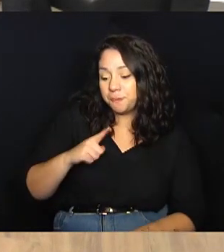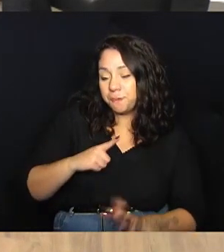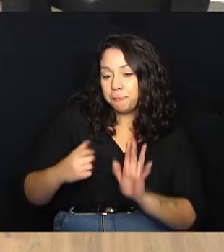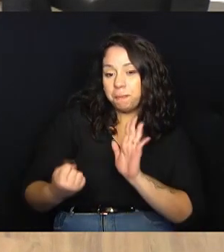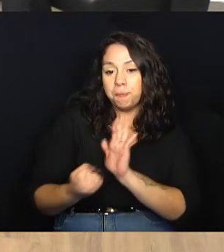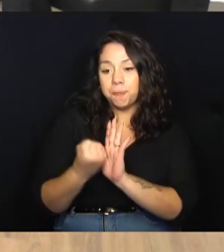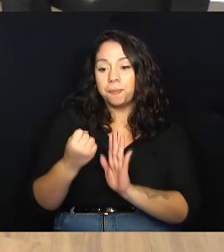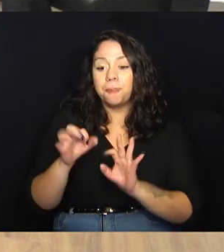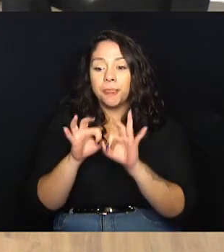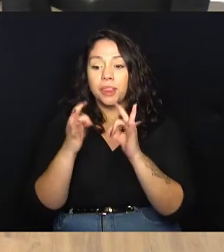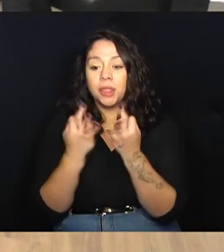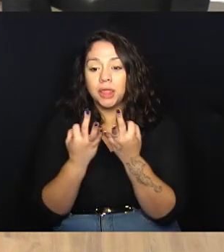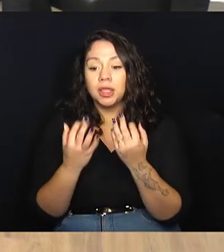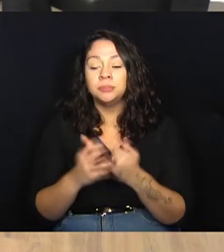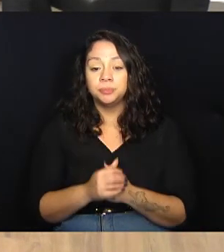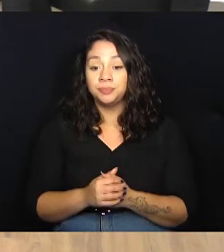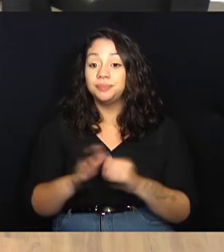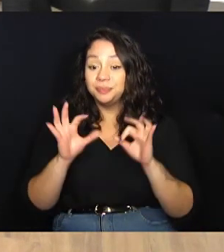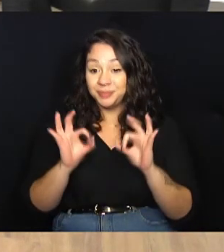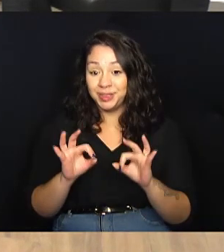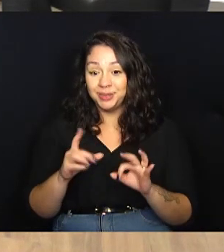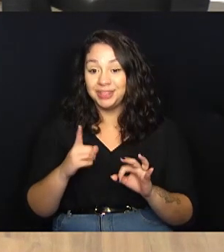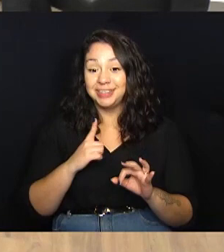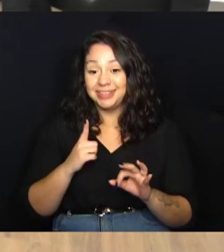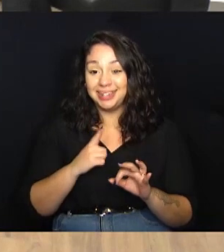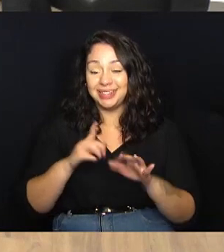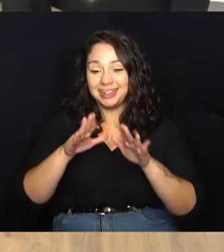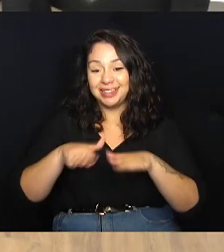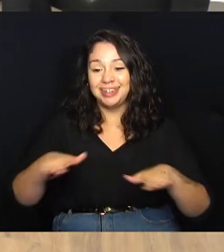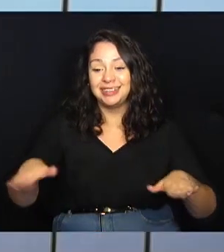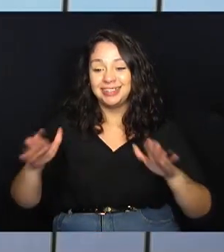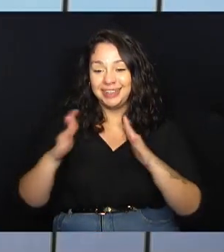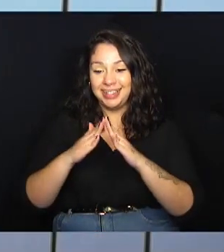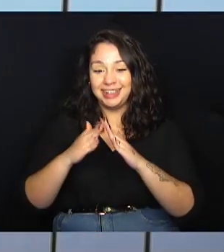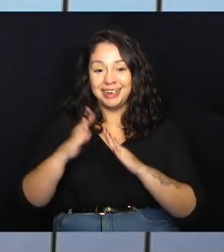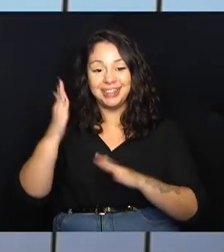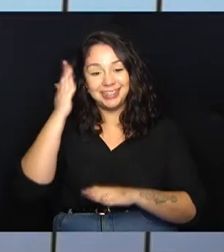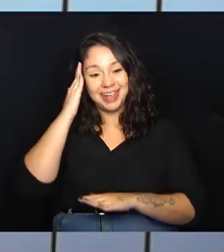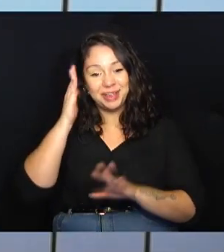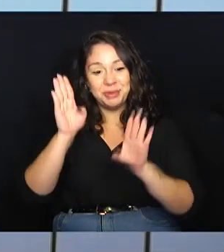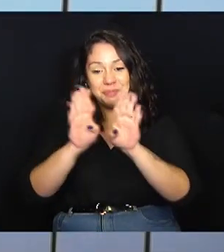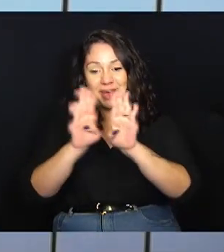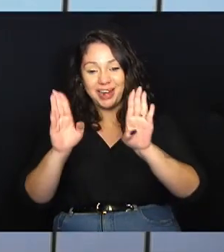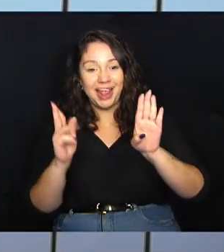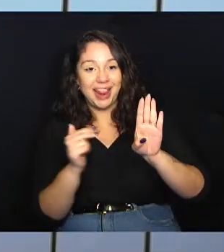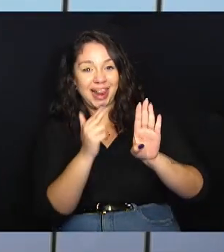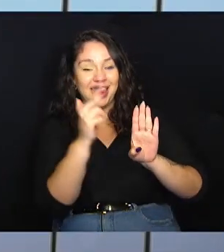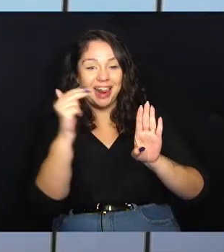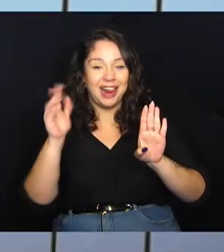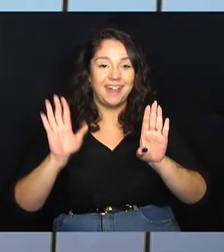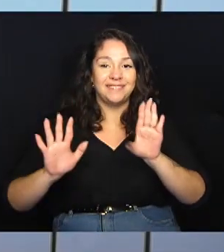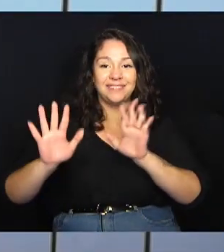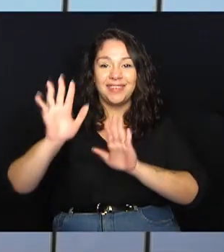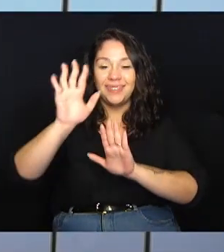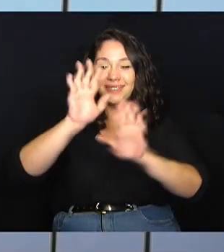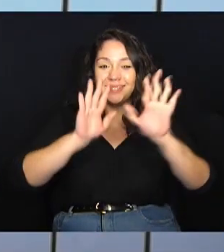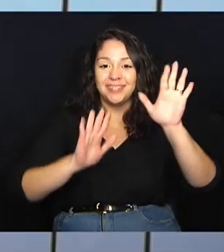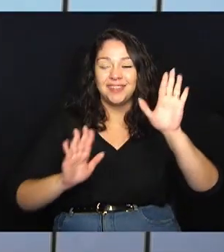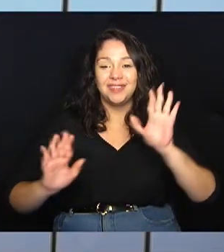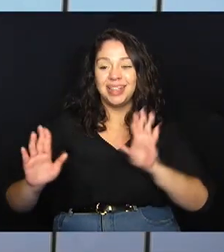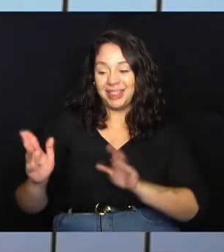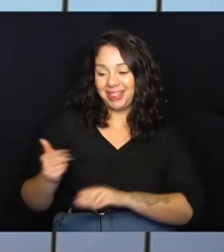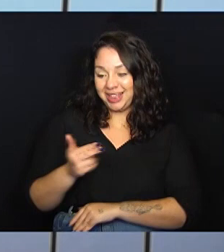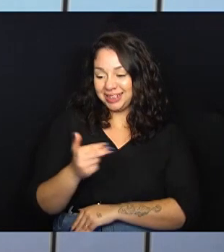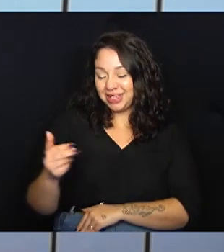família. Literalmente, né? Quem tem crianças em casa sabe que deixam marcas na parede, é mãozinha, é pé, é desenho